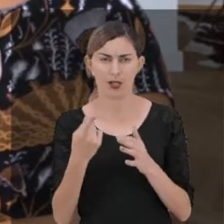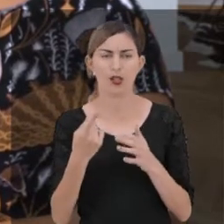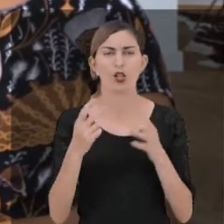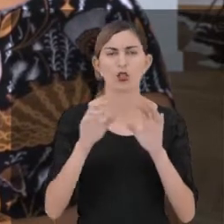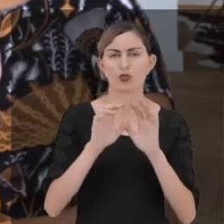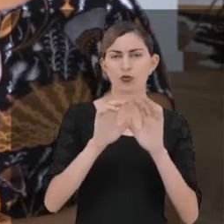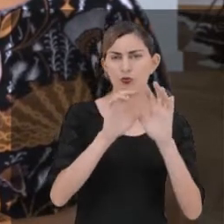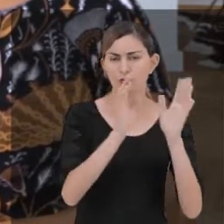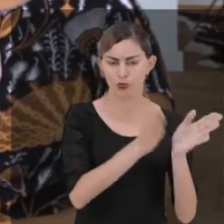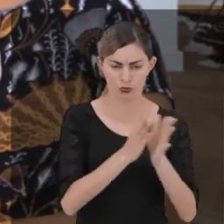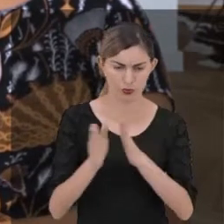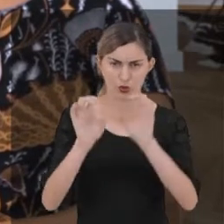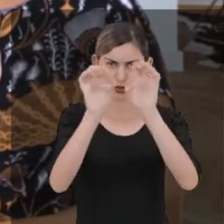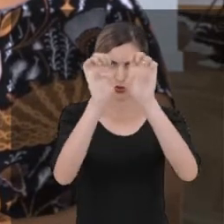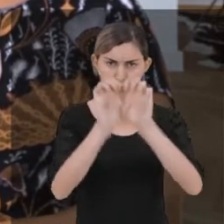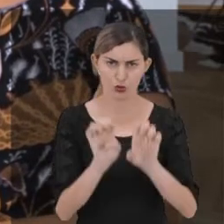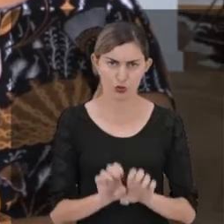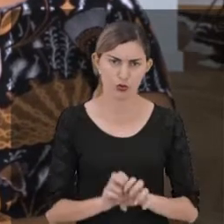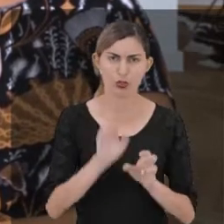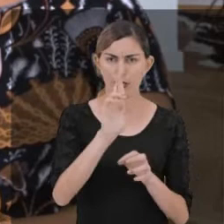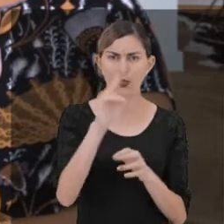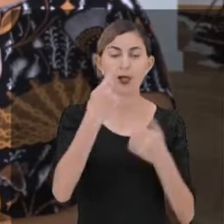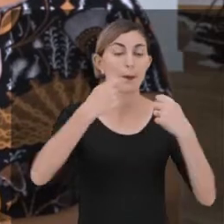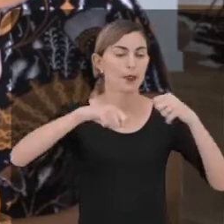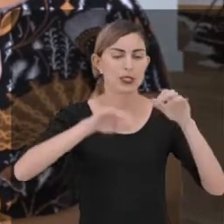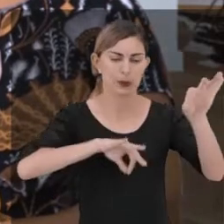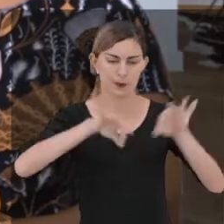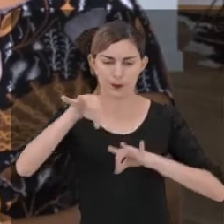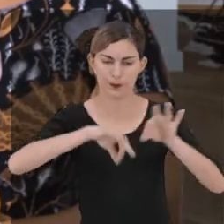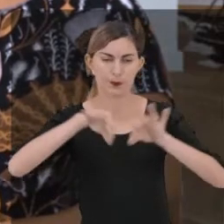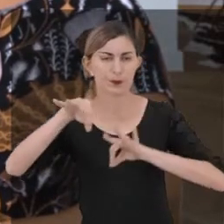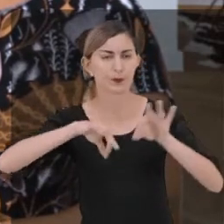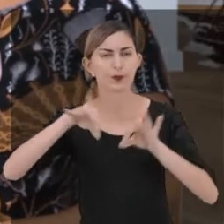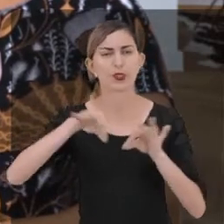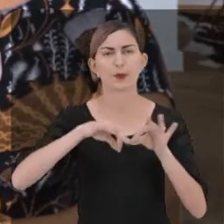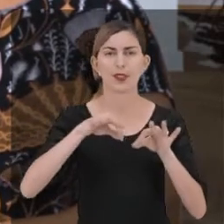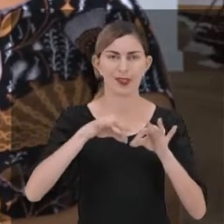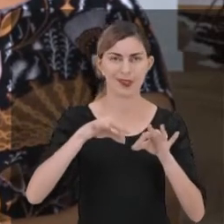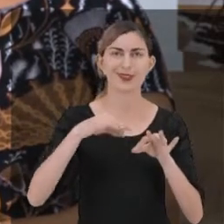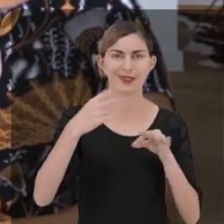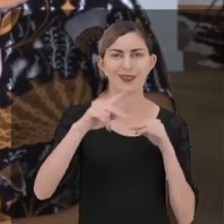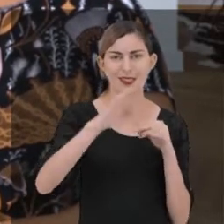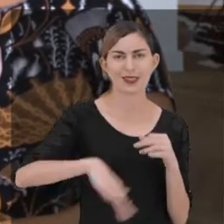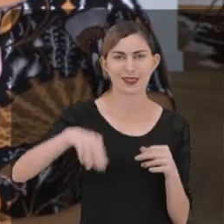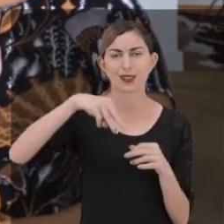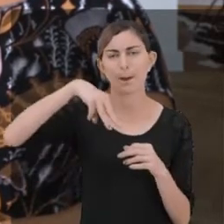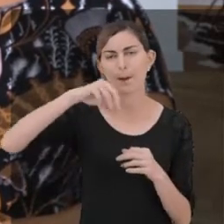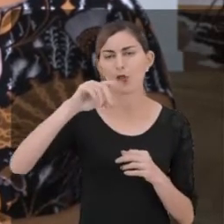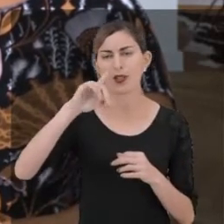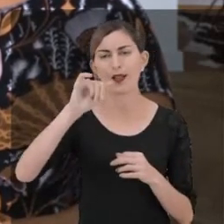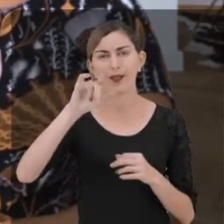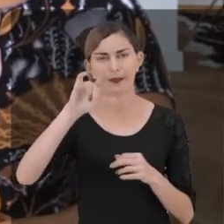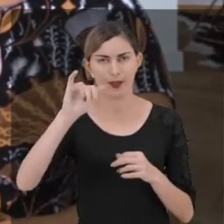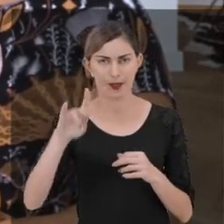toda a estrutura de recursos humanos precisa estar preparada para essa